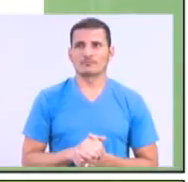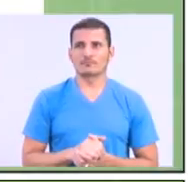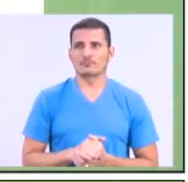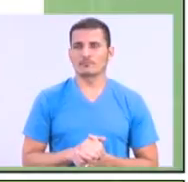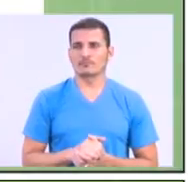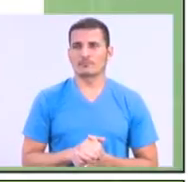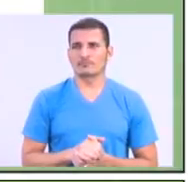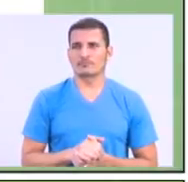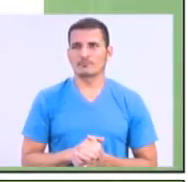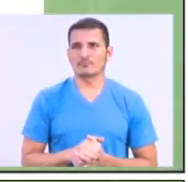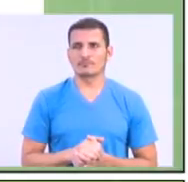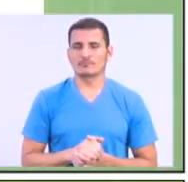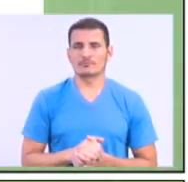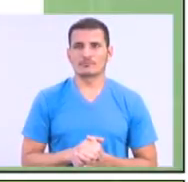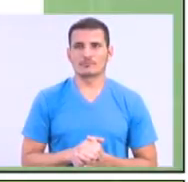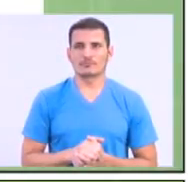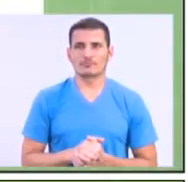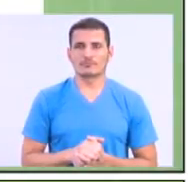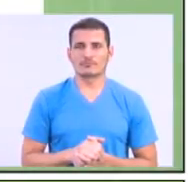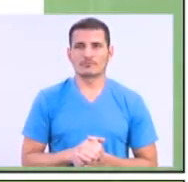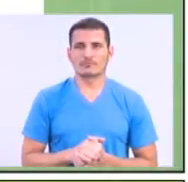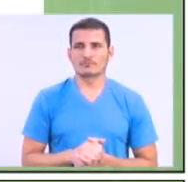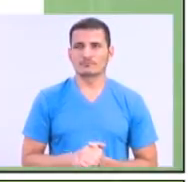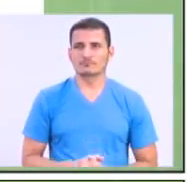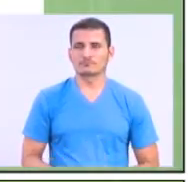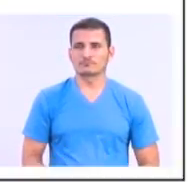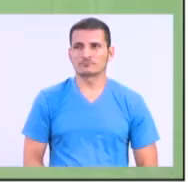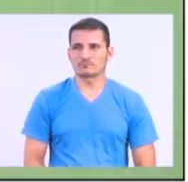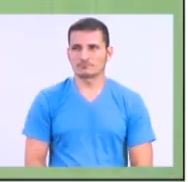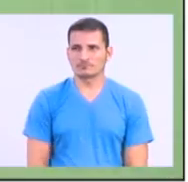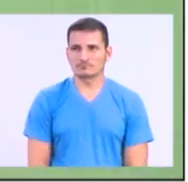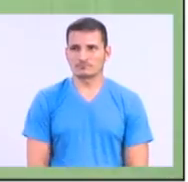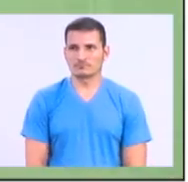né? Dessa forma, o nosso código final.